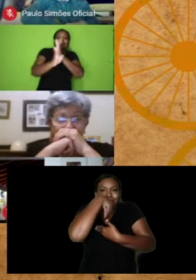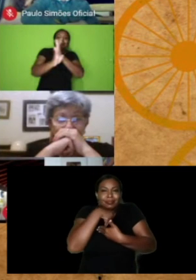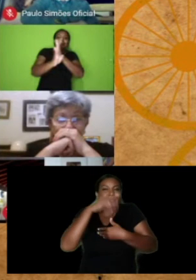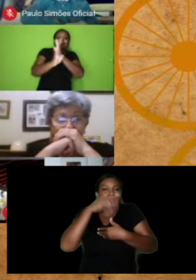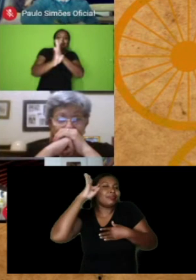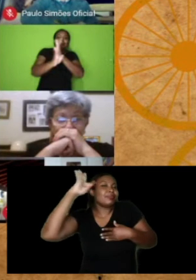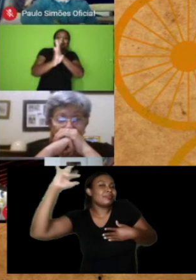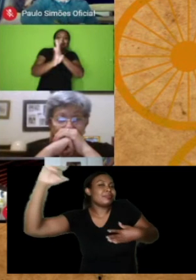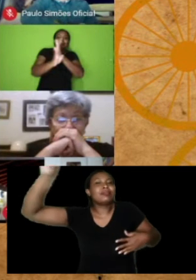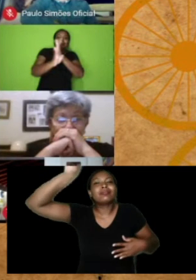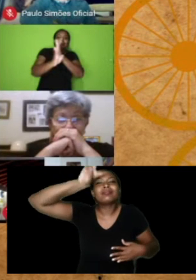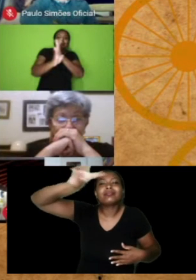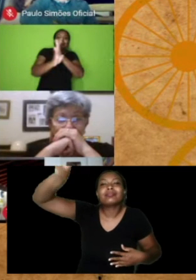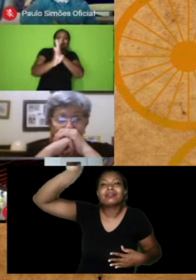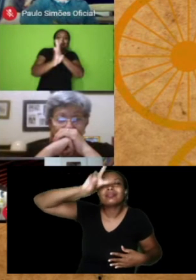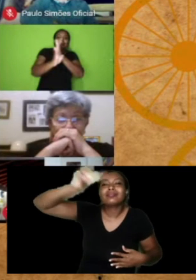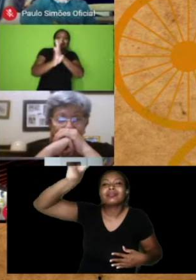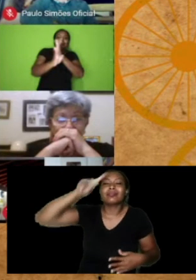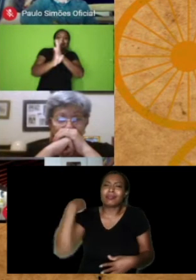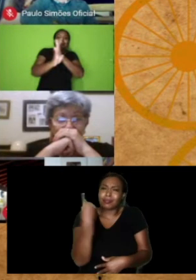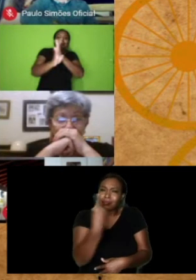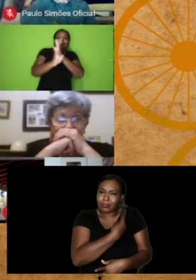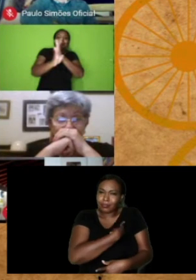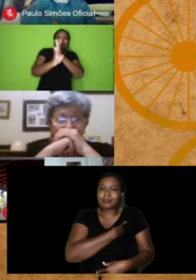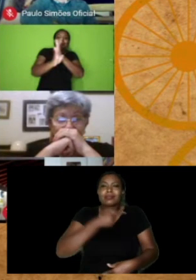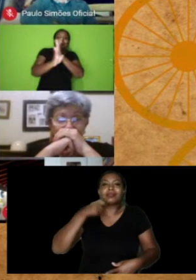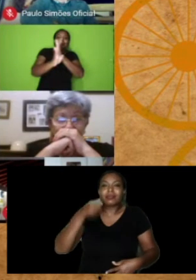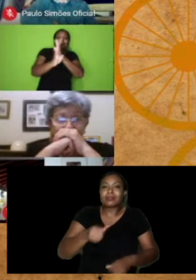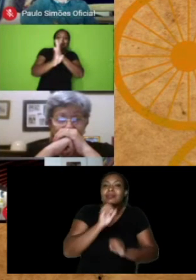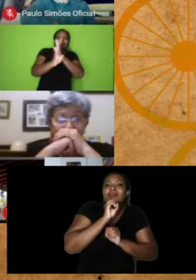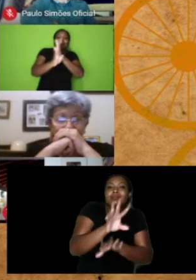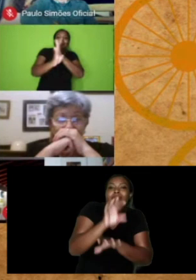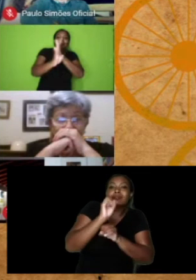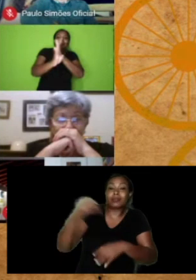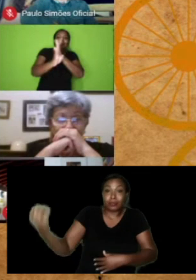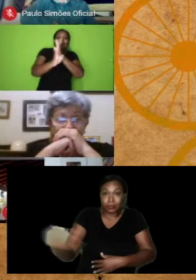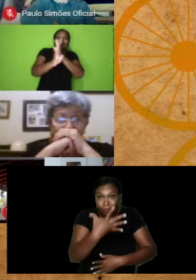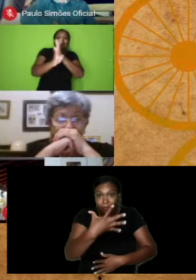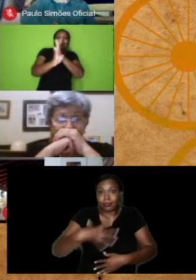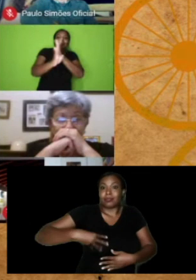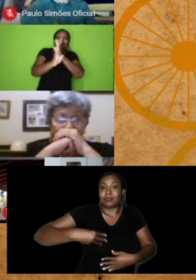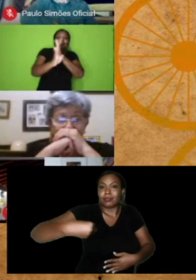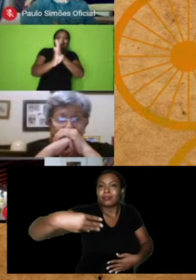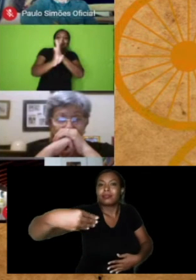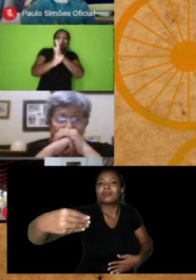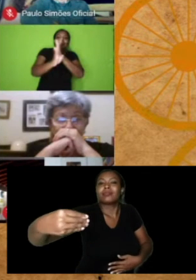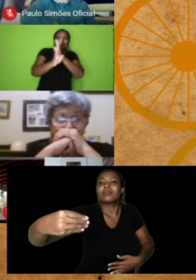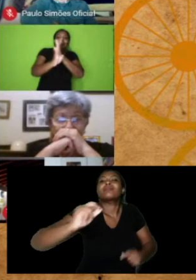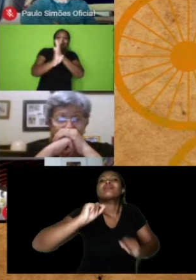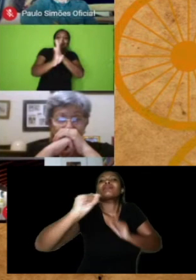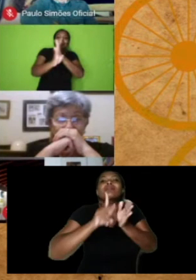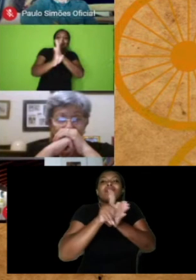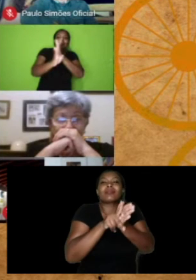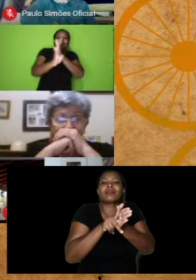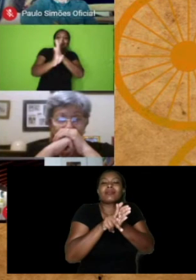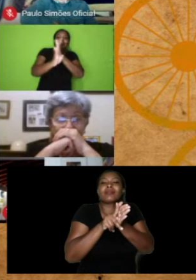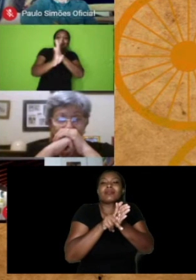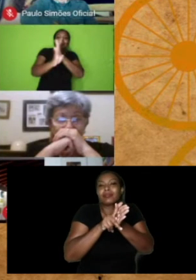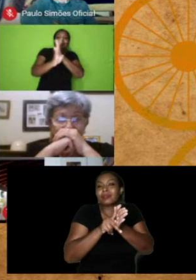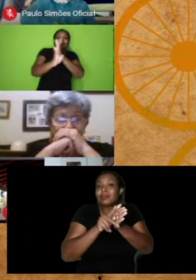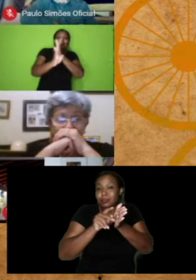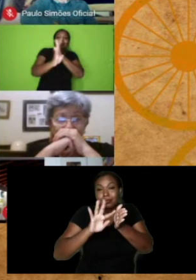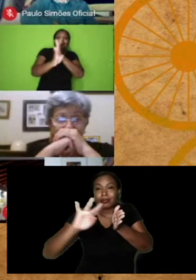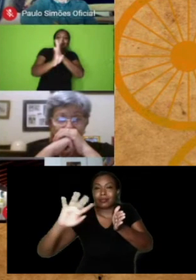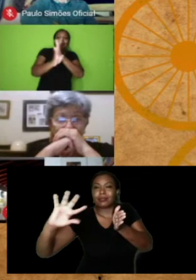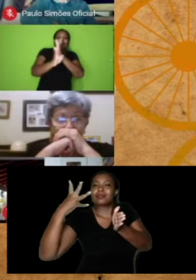da memória histórica, e é nosso dever ensinar às novas gerações o que foi o trem, suas